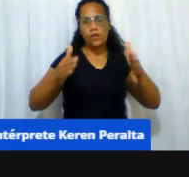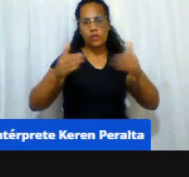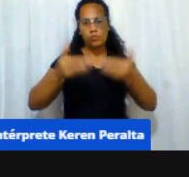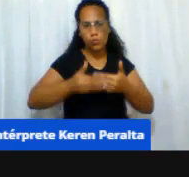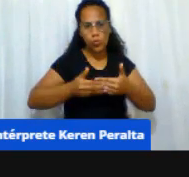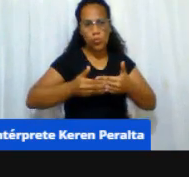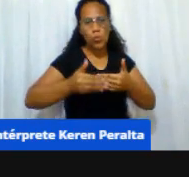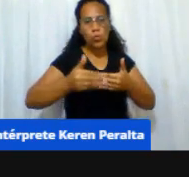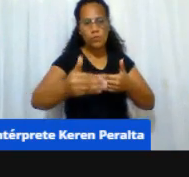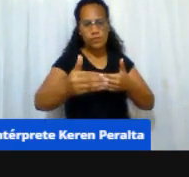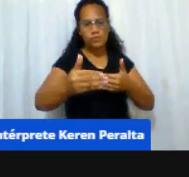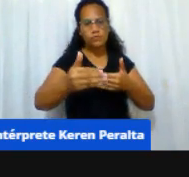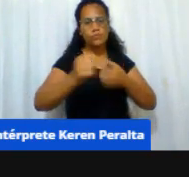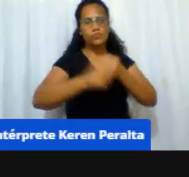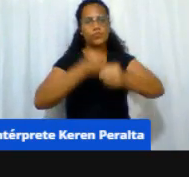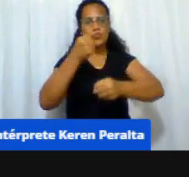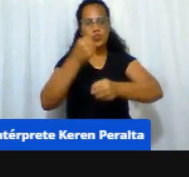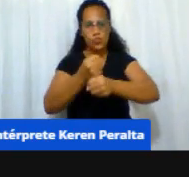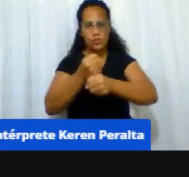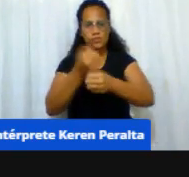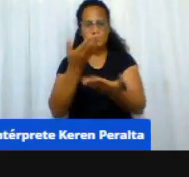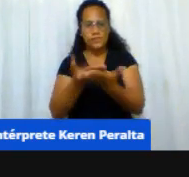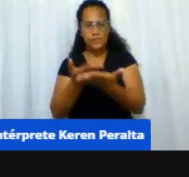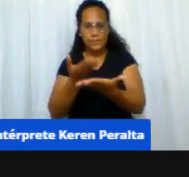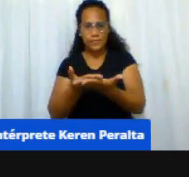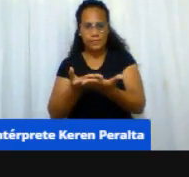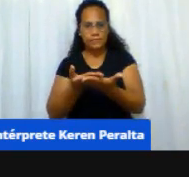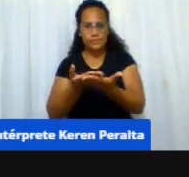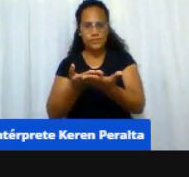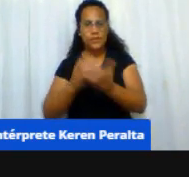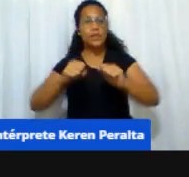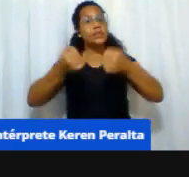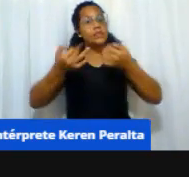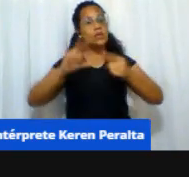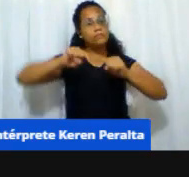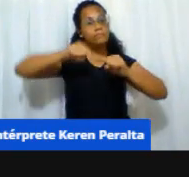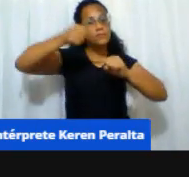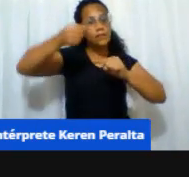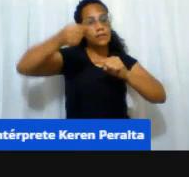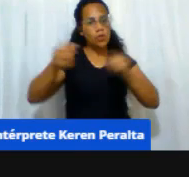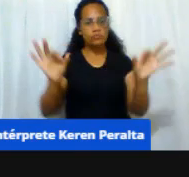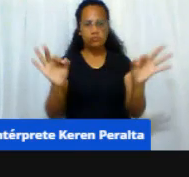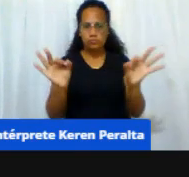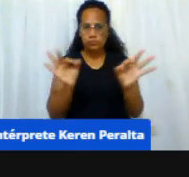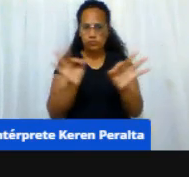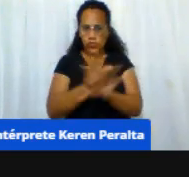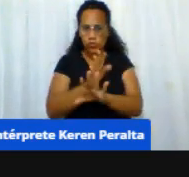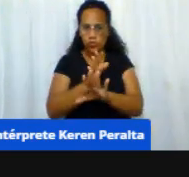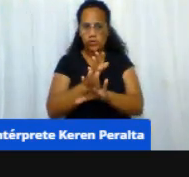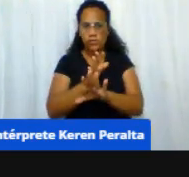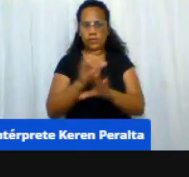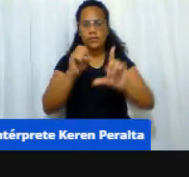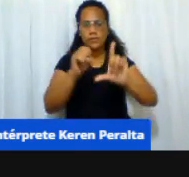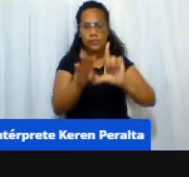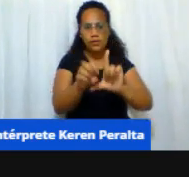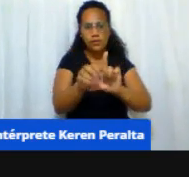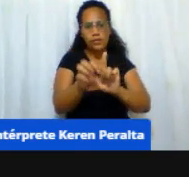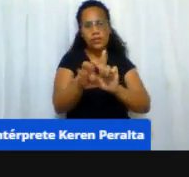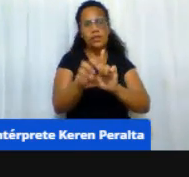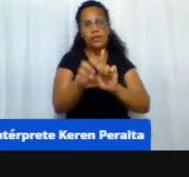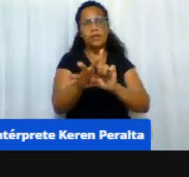Então, o encerramento da live e o indicativo para reflexões complementares ou novas, haja